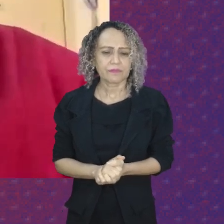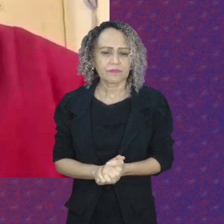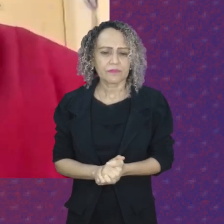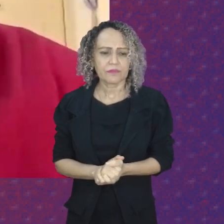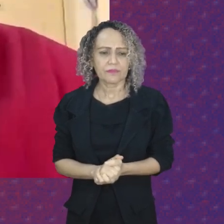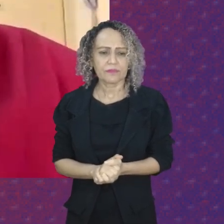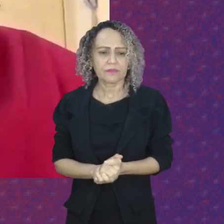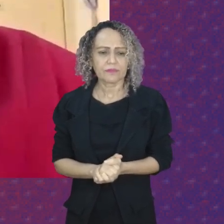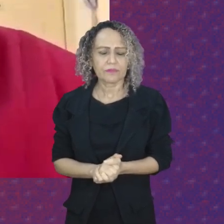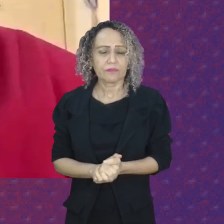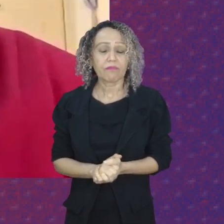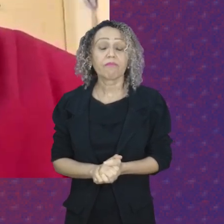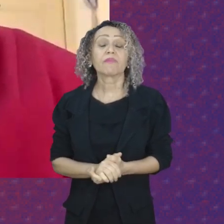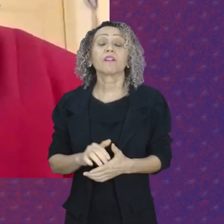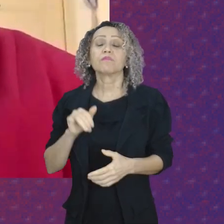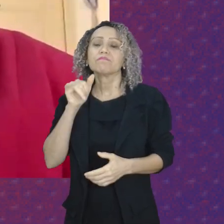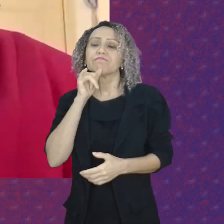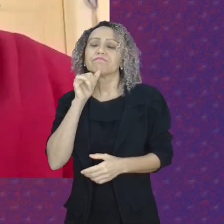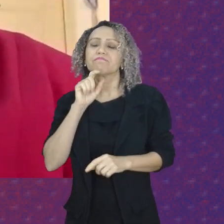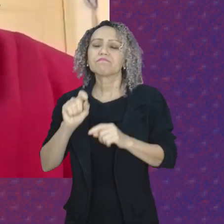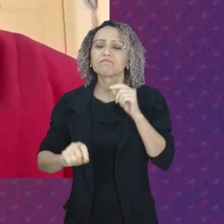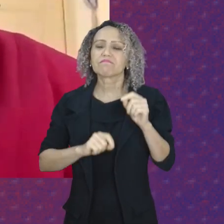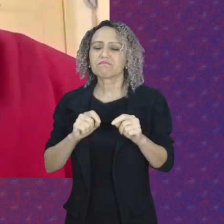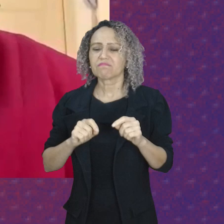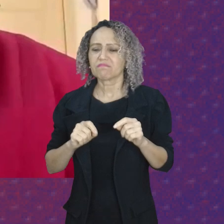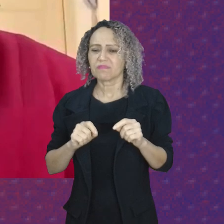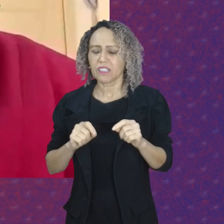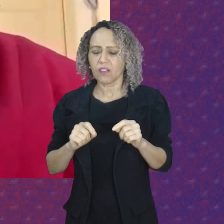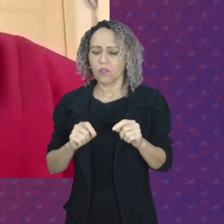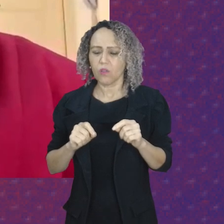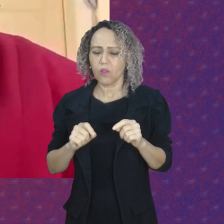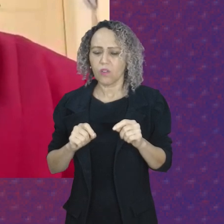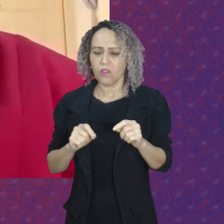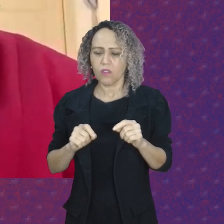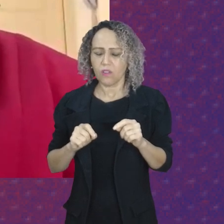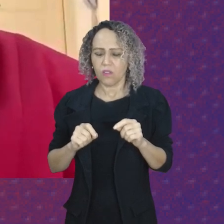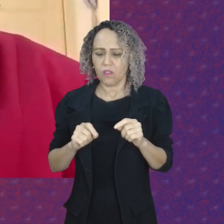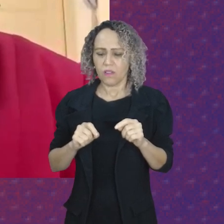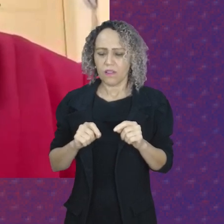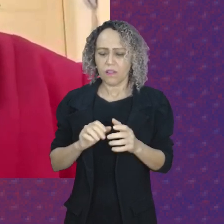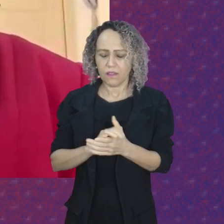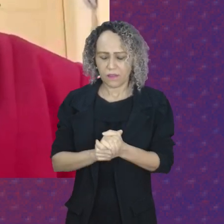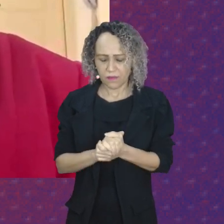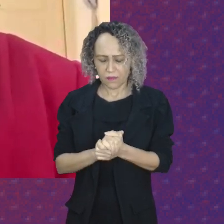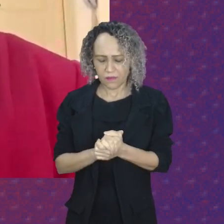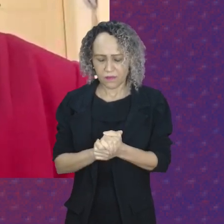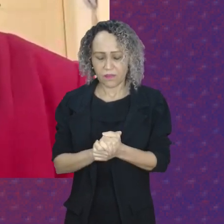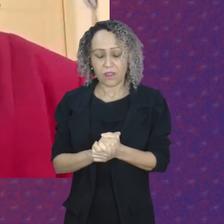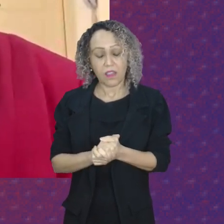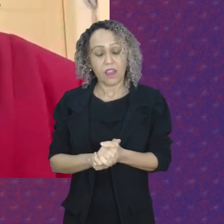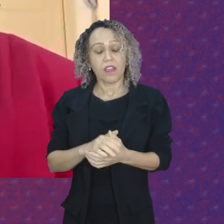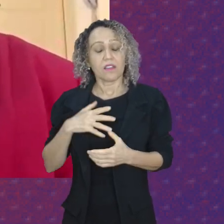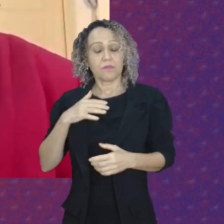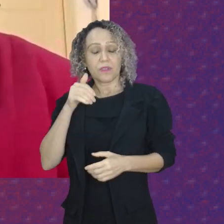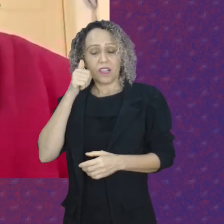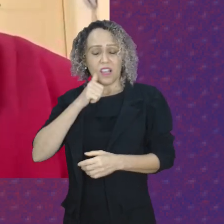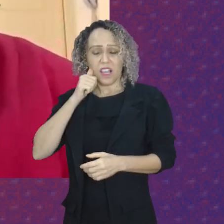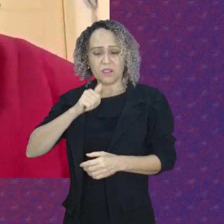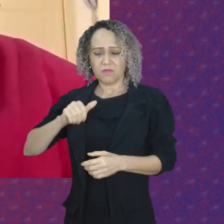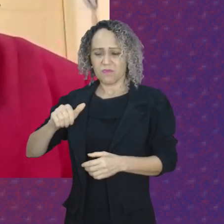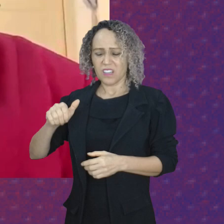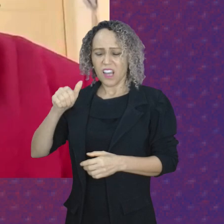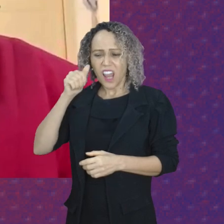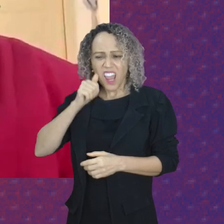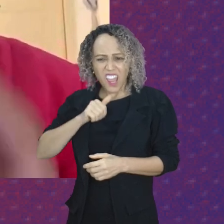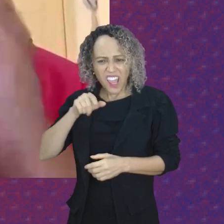E o ataque frontal e direto às conquistas em matéria de direitos das mulheres e questões de